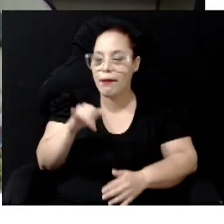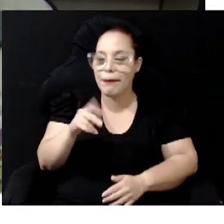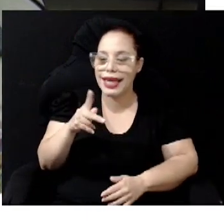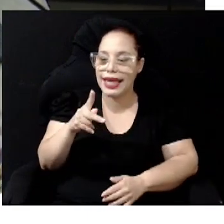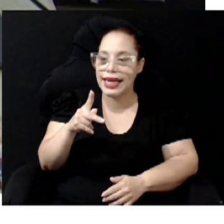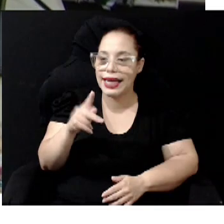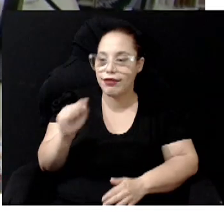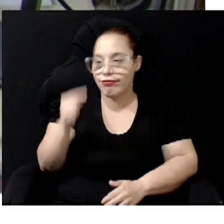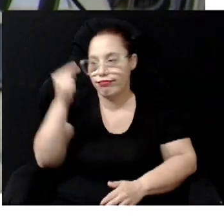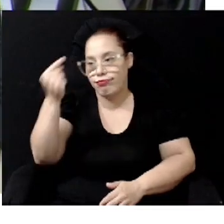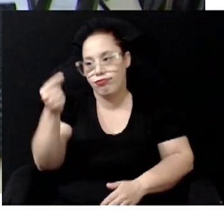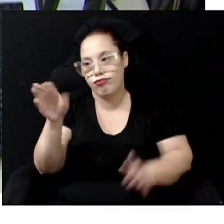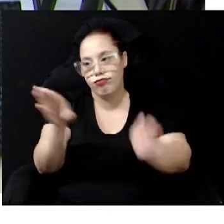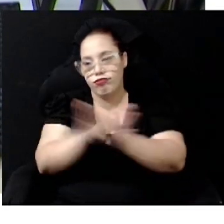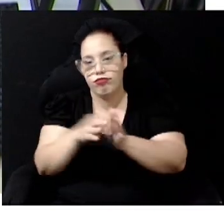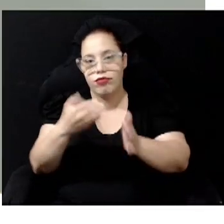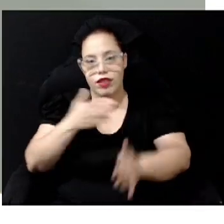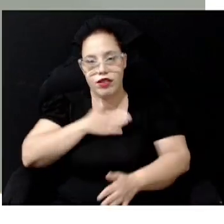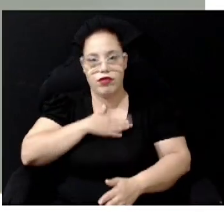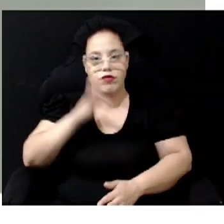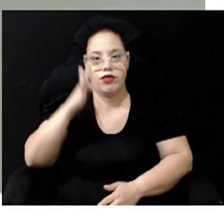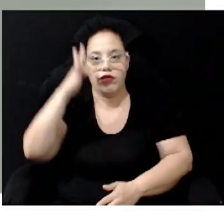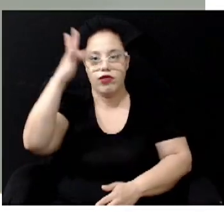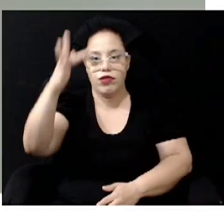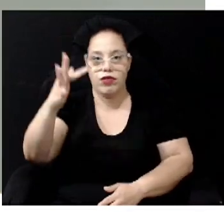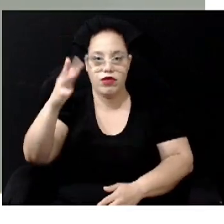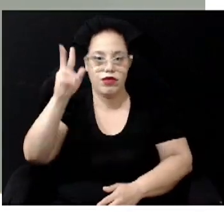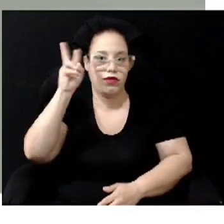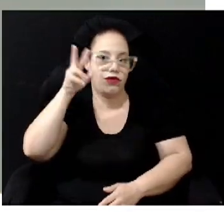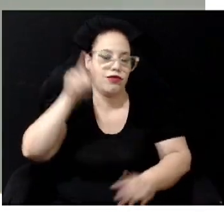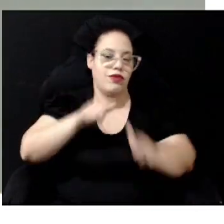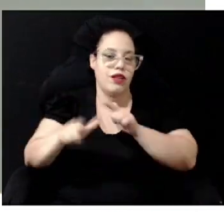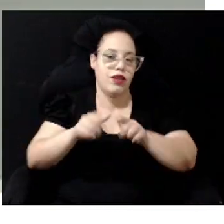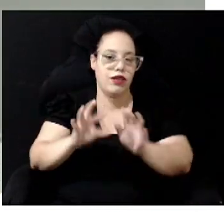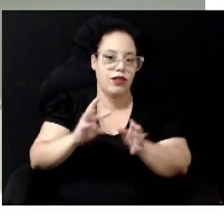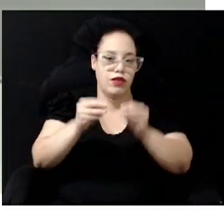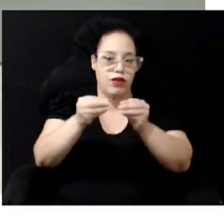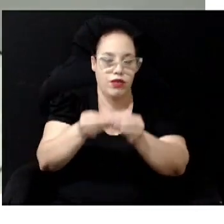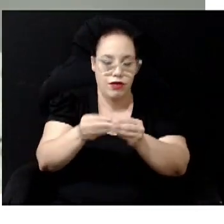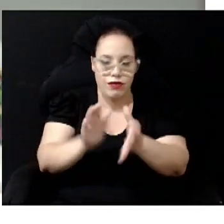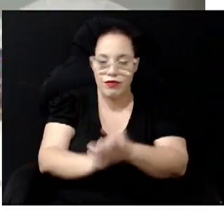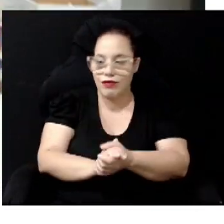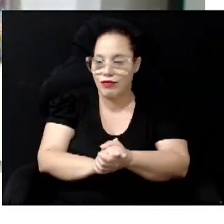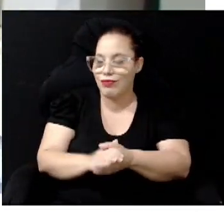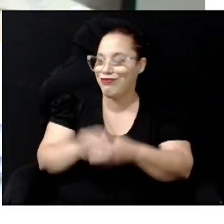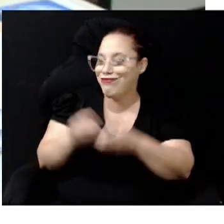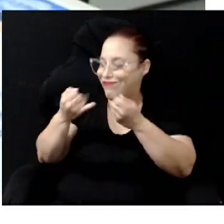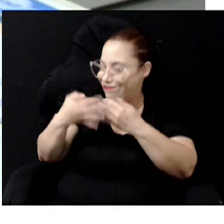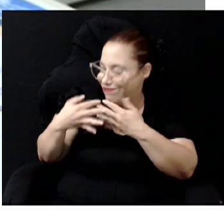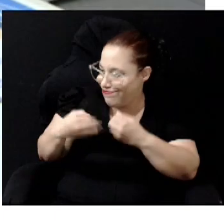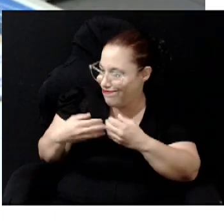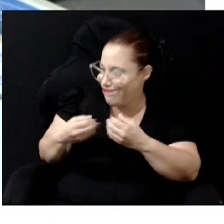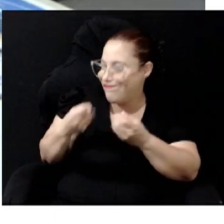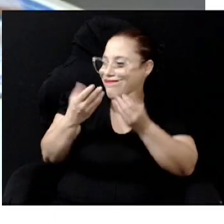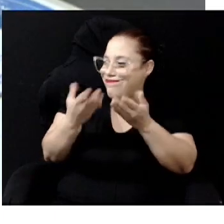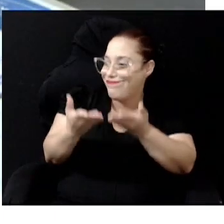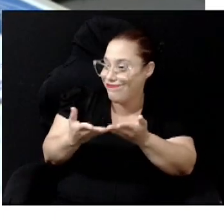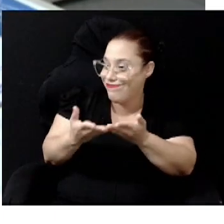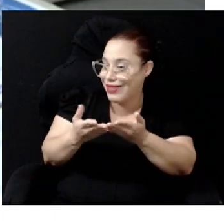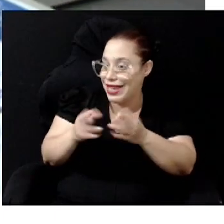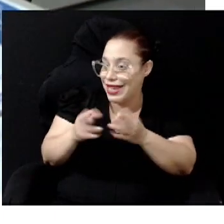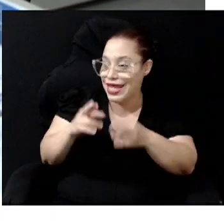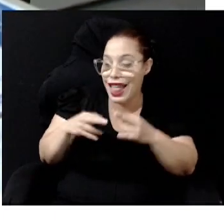chegar para a gente e o futuro historiador poder trabalhar com essa documentação. Quanta informação, né? Afinal de contas, a nossa vida é uma história.